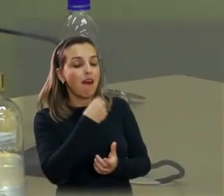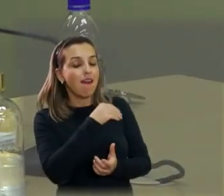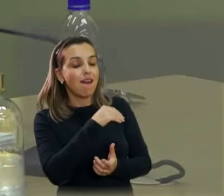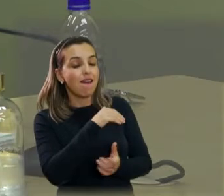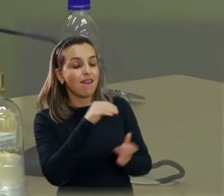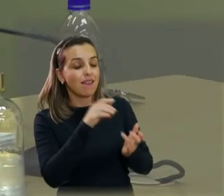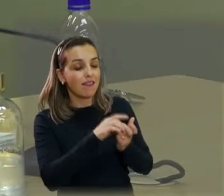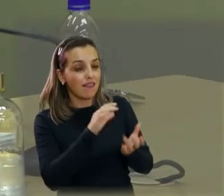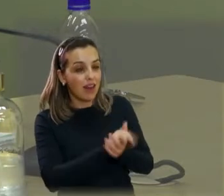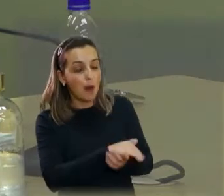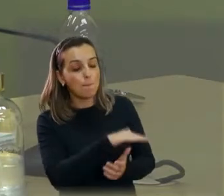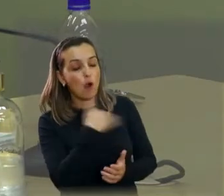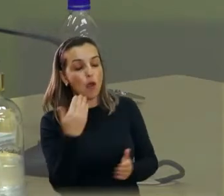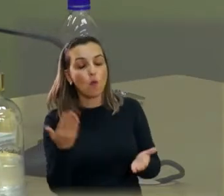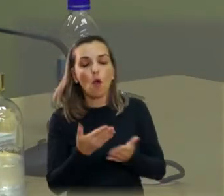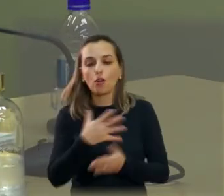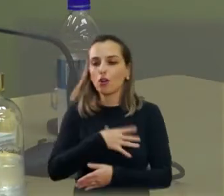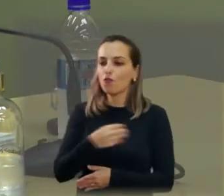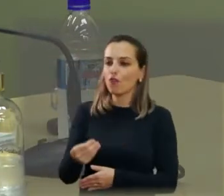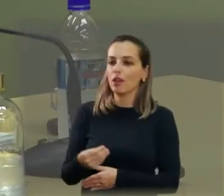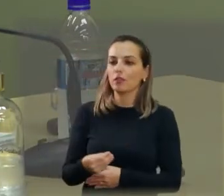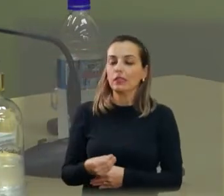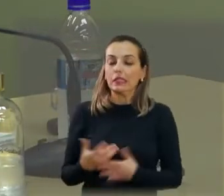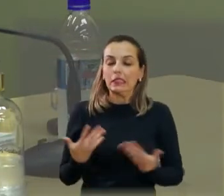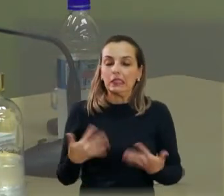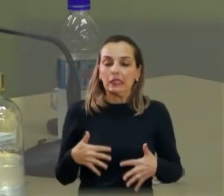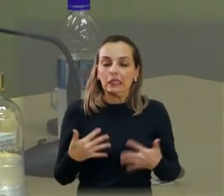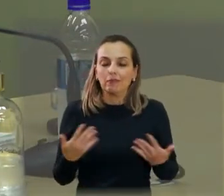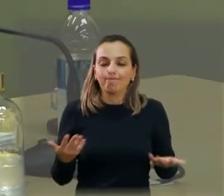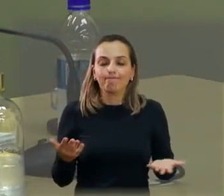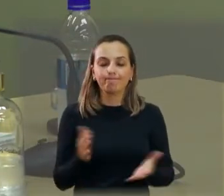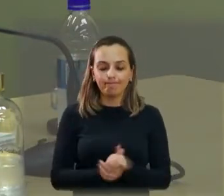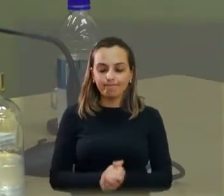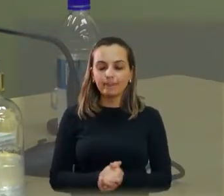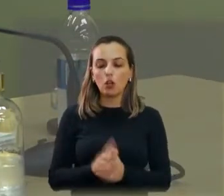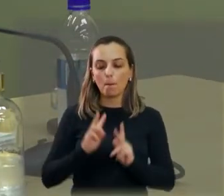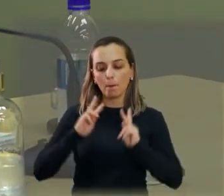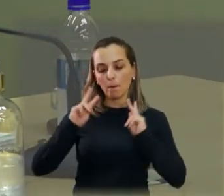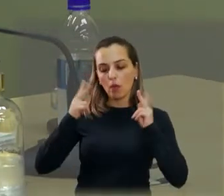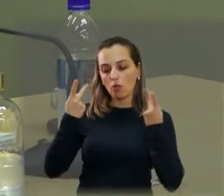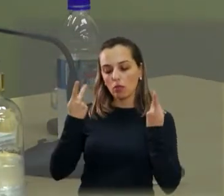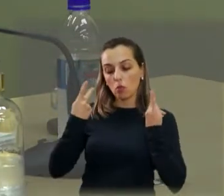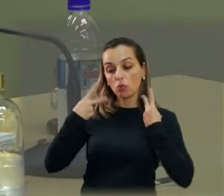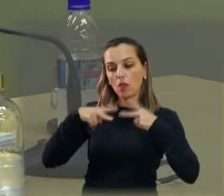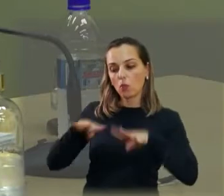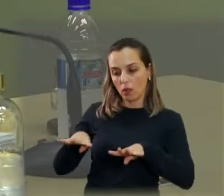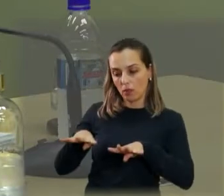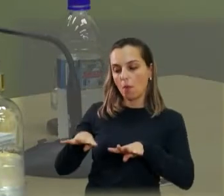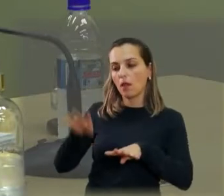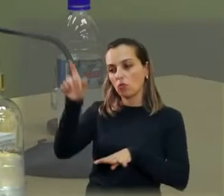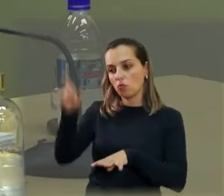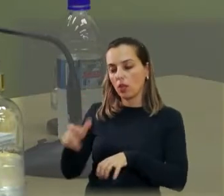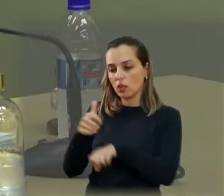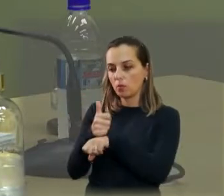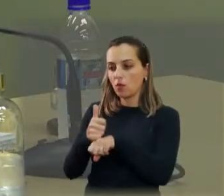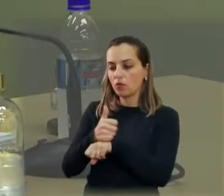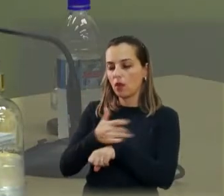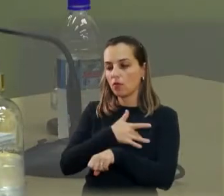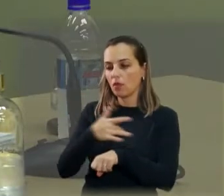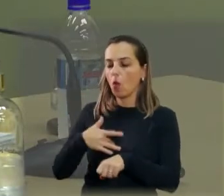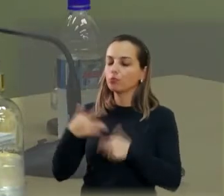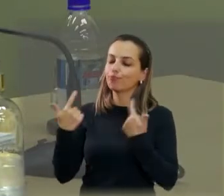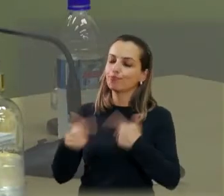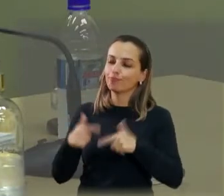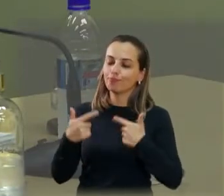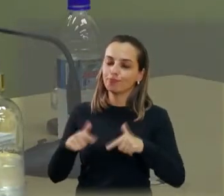Então, é meu grande agradecimento e meu reconhecimento do que os profissionais de saúde estão aí